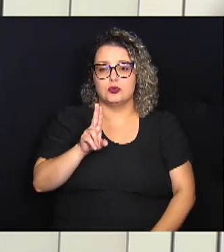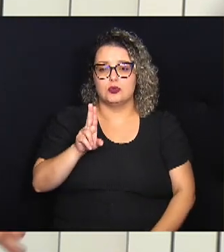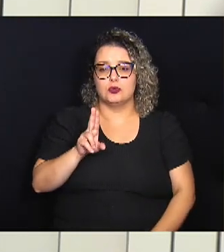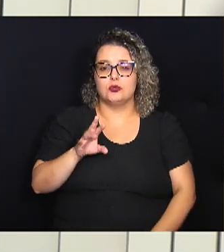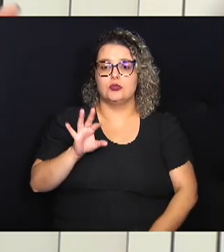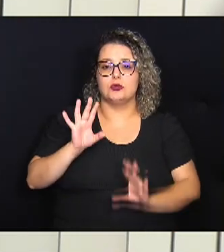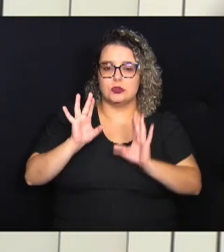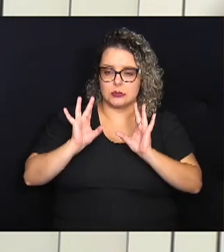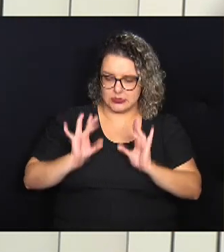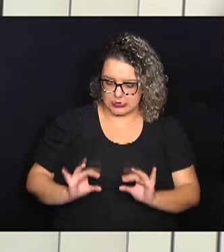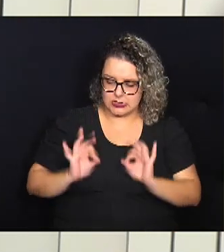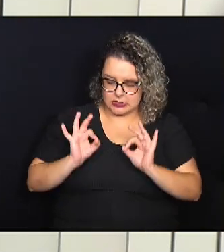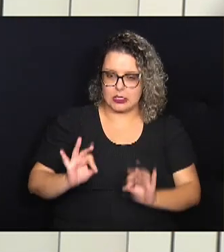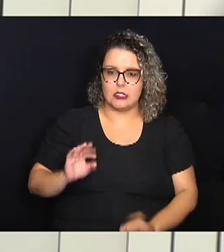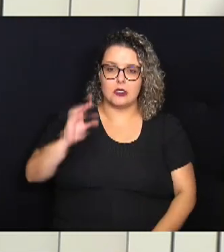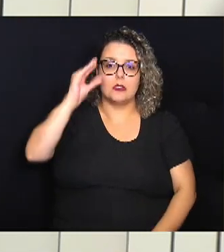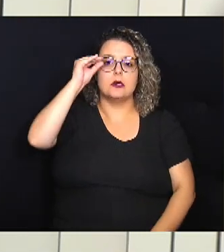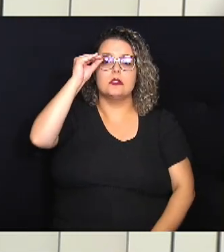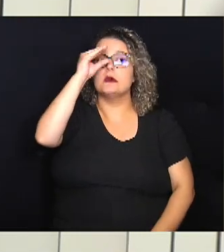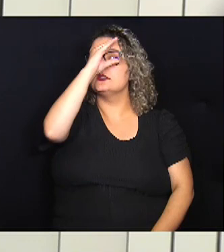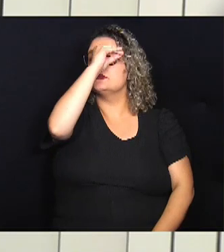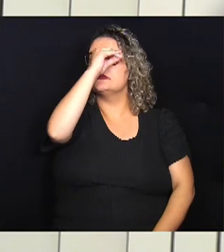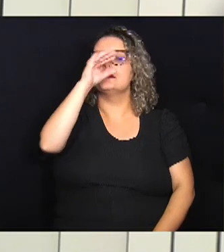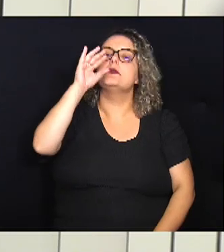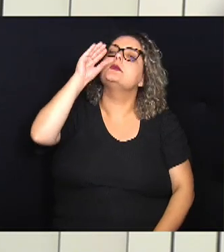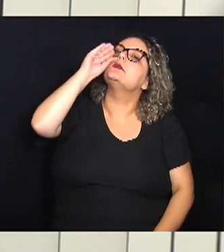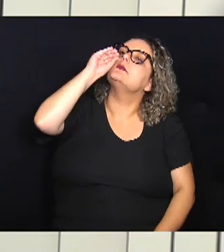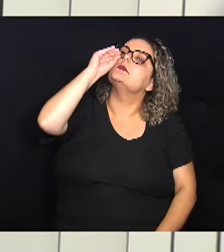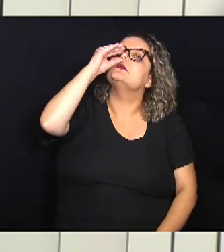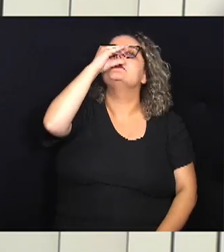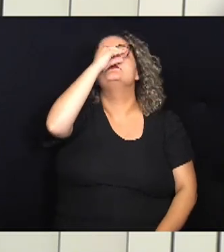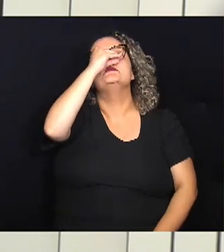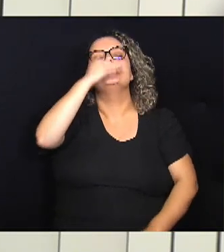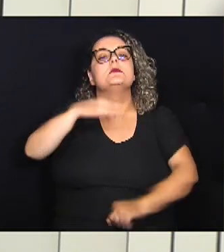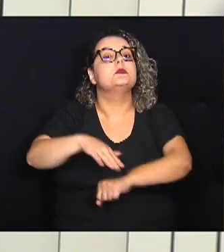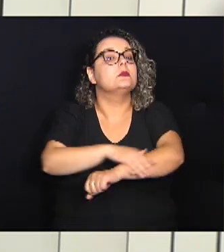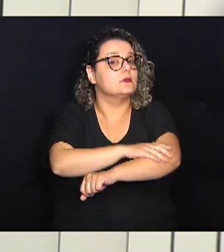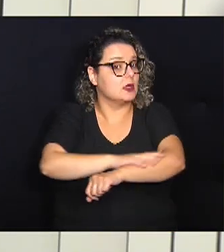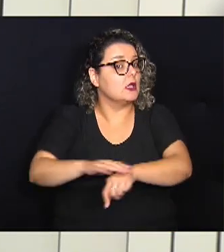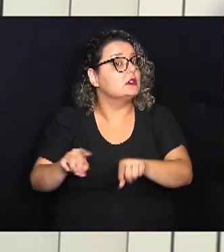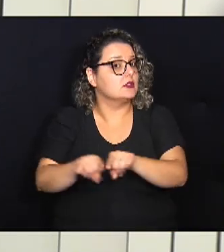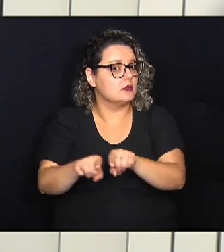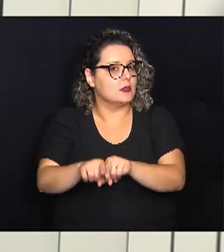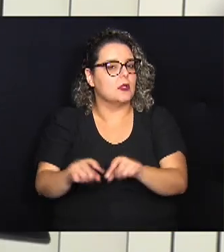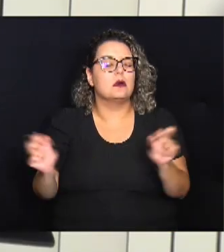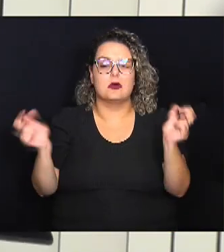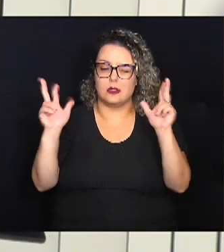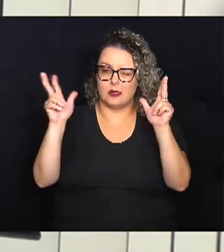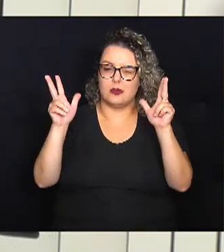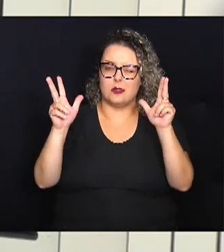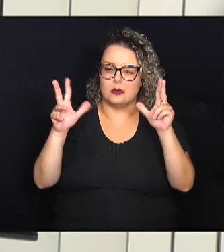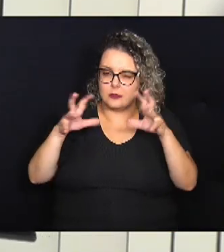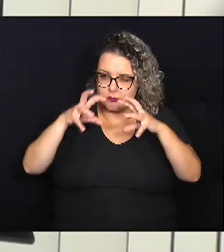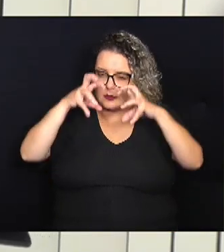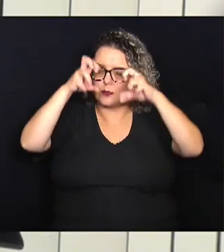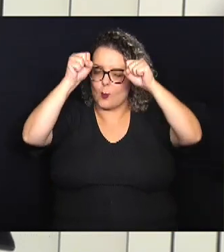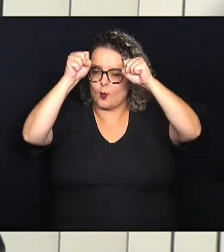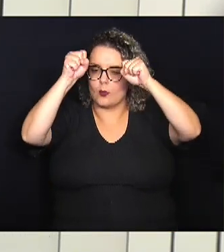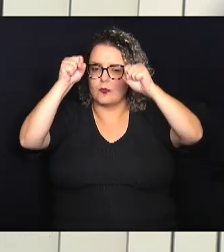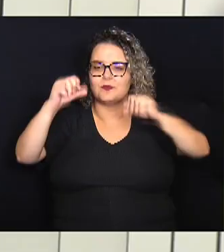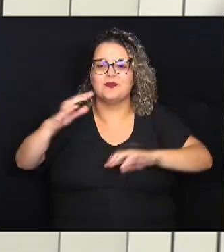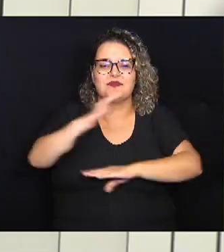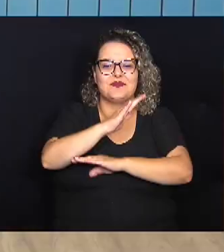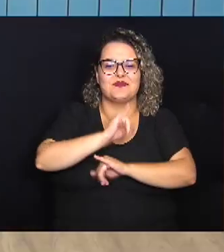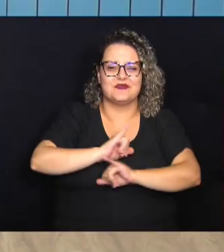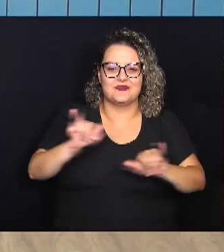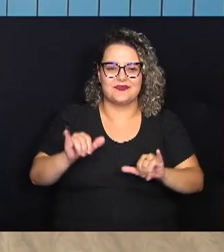para o nariz, olhos e pele. Então, atenção você com esse tempo seco, hein? Olha, o Câmara Notícia fica por